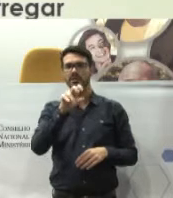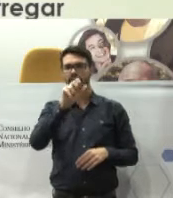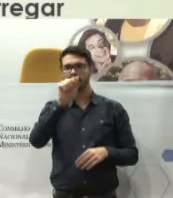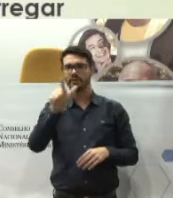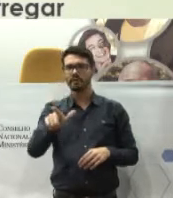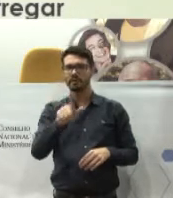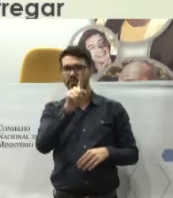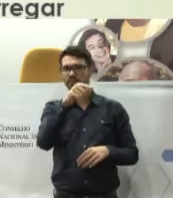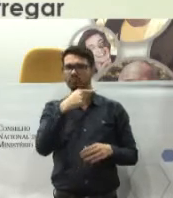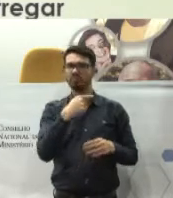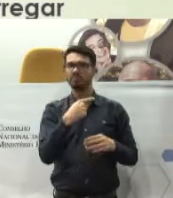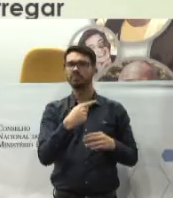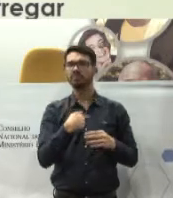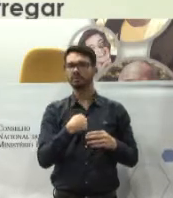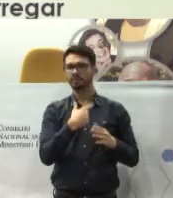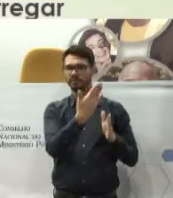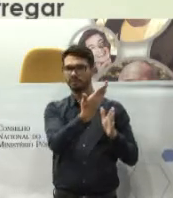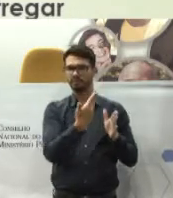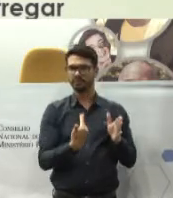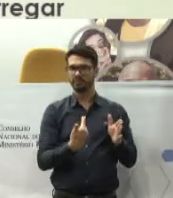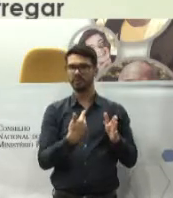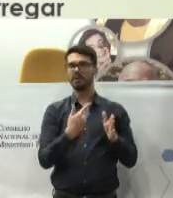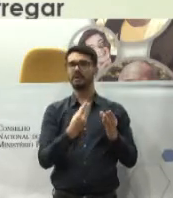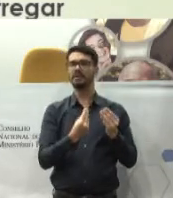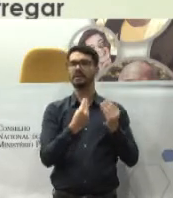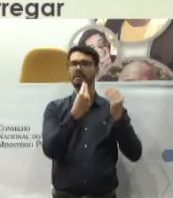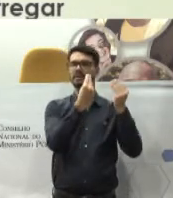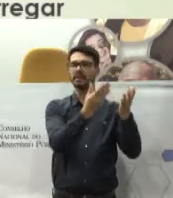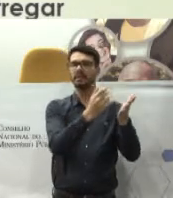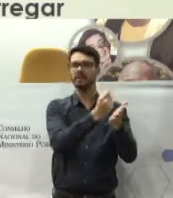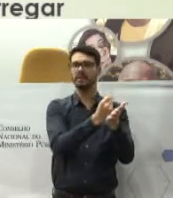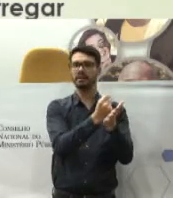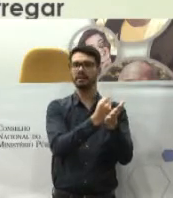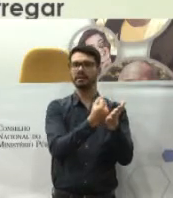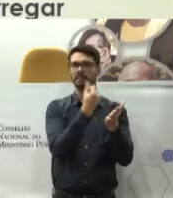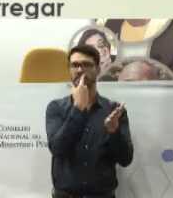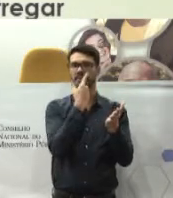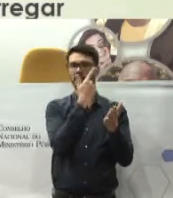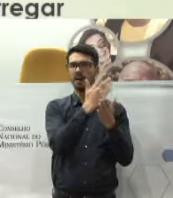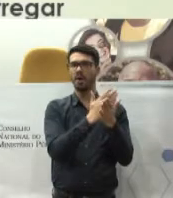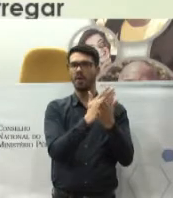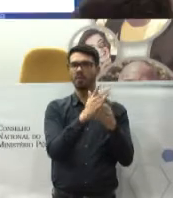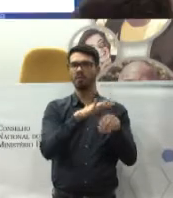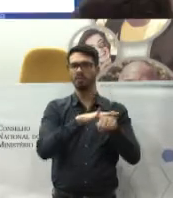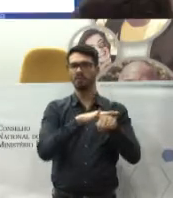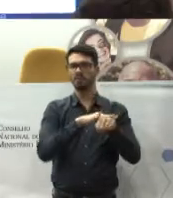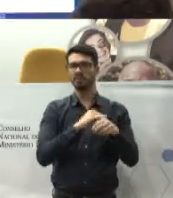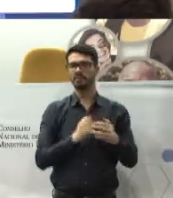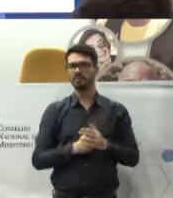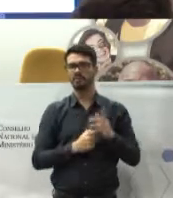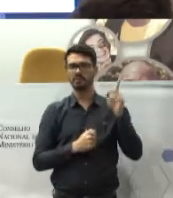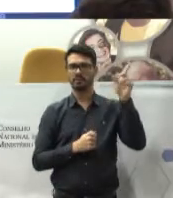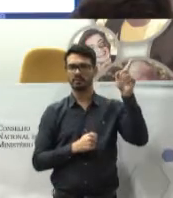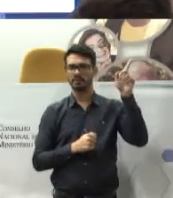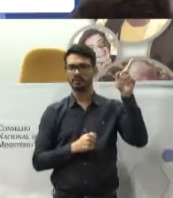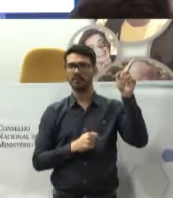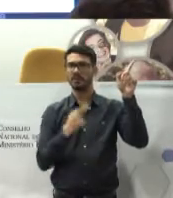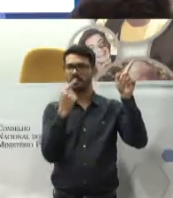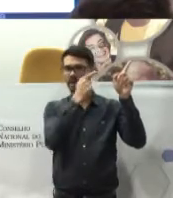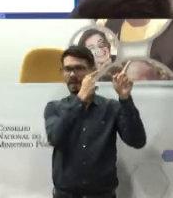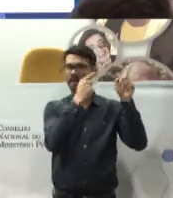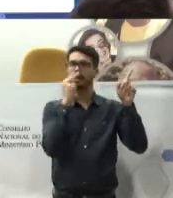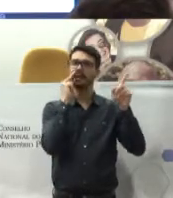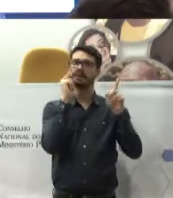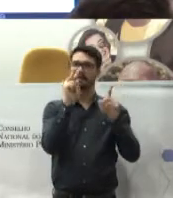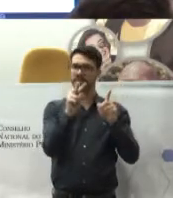compelir entes federados a entregar medicamento a portadores de certas doenças. Esse caso vale a pena